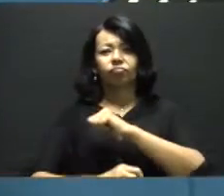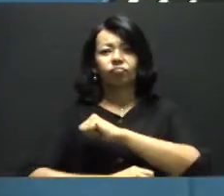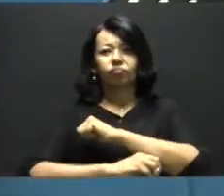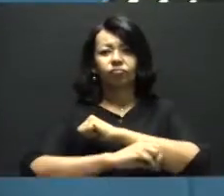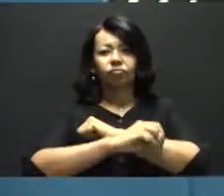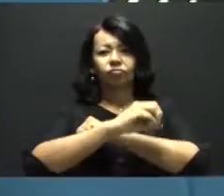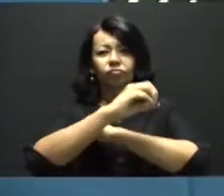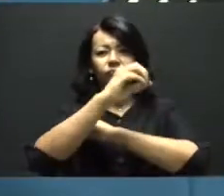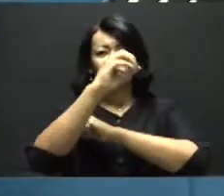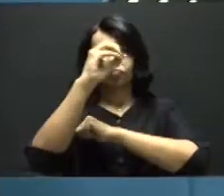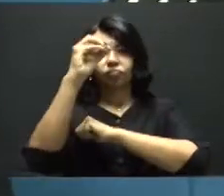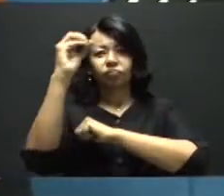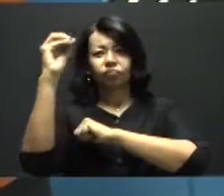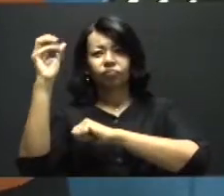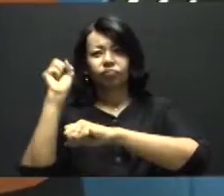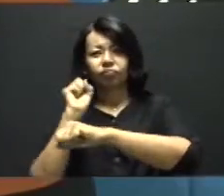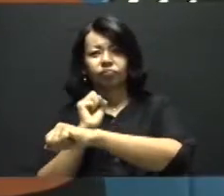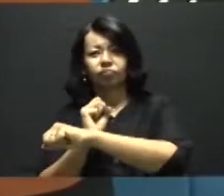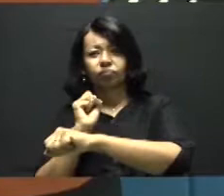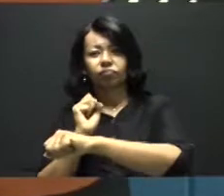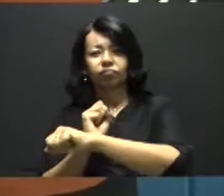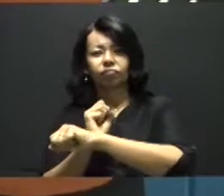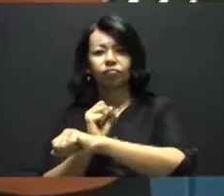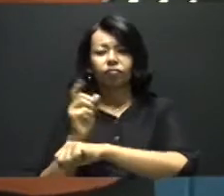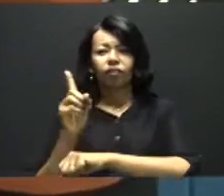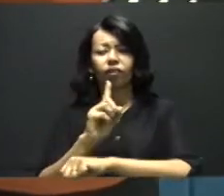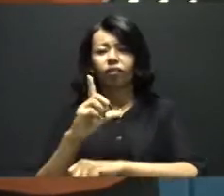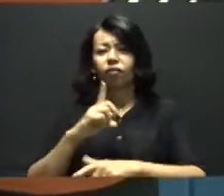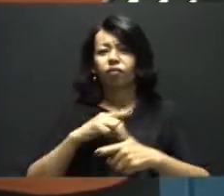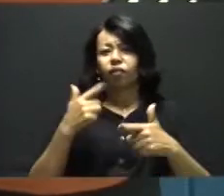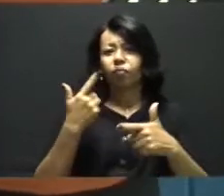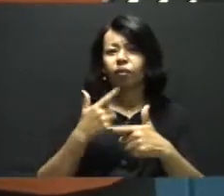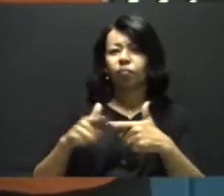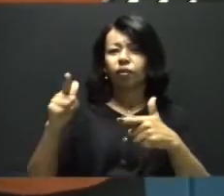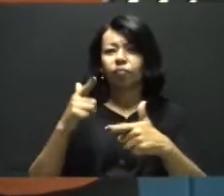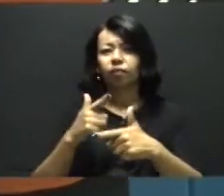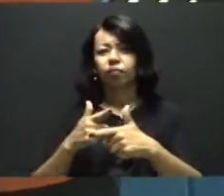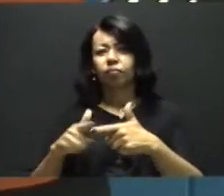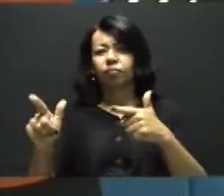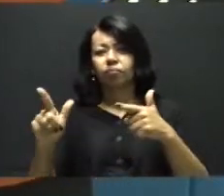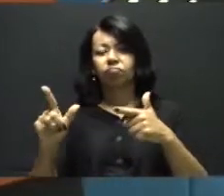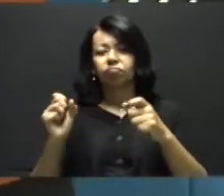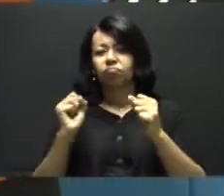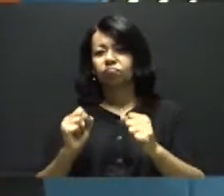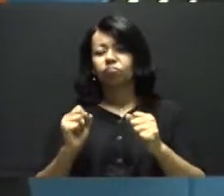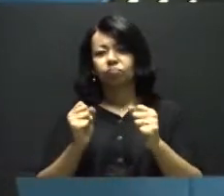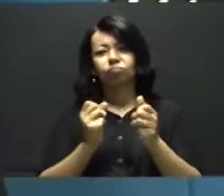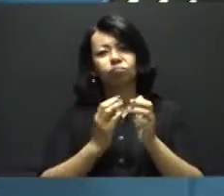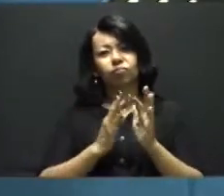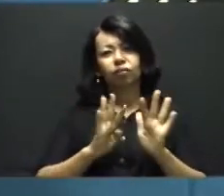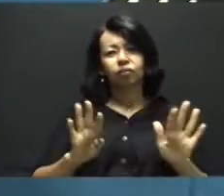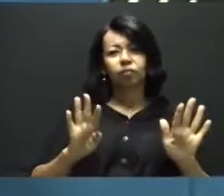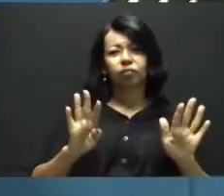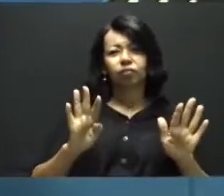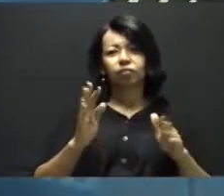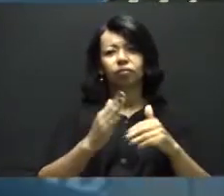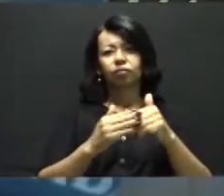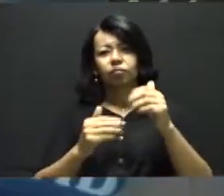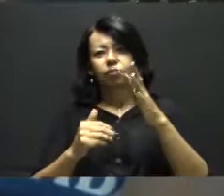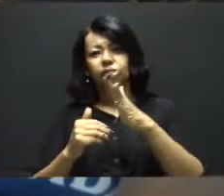esperança e não há problema que possam impedir nas mãos de